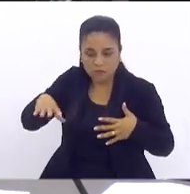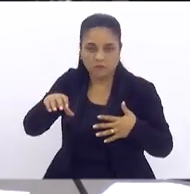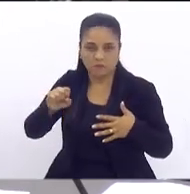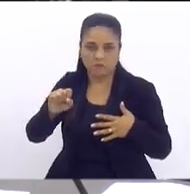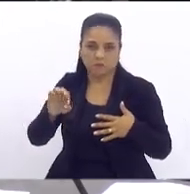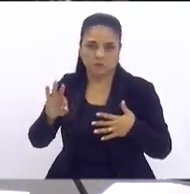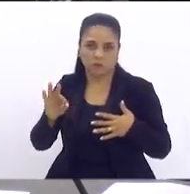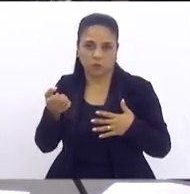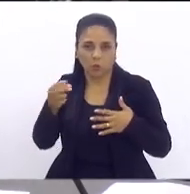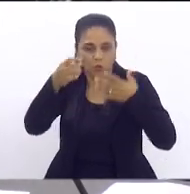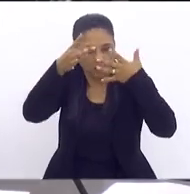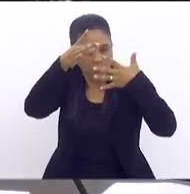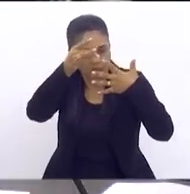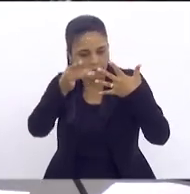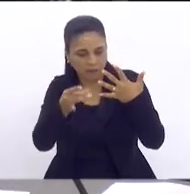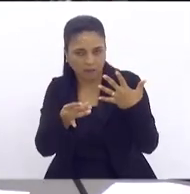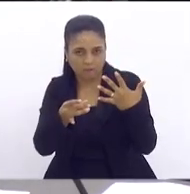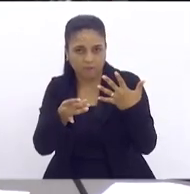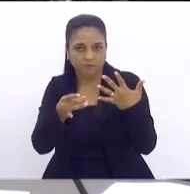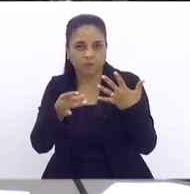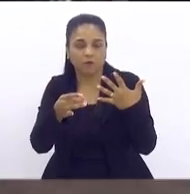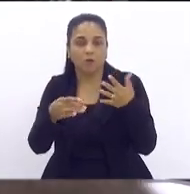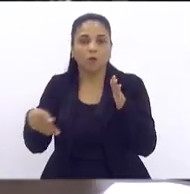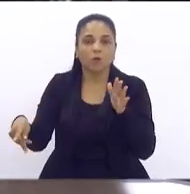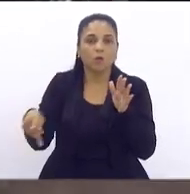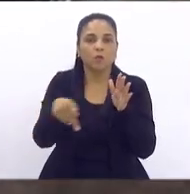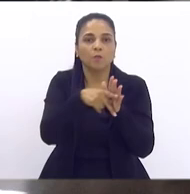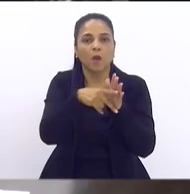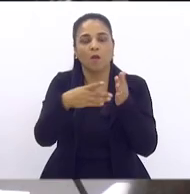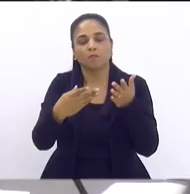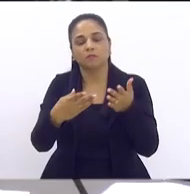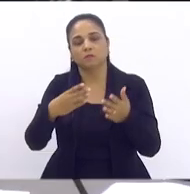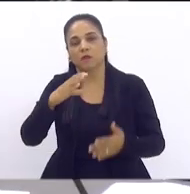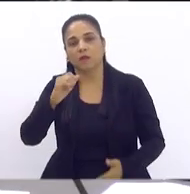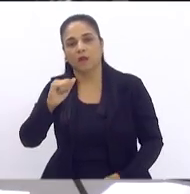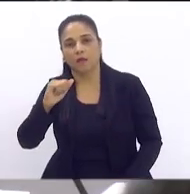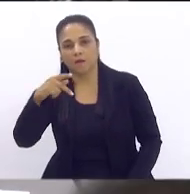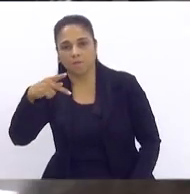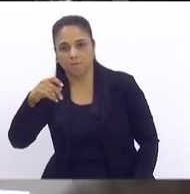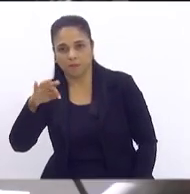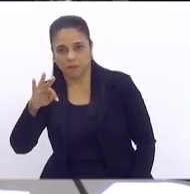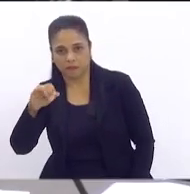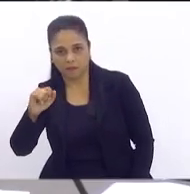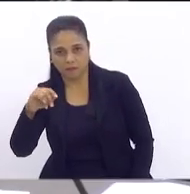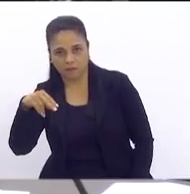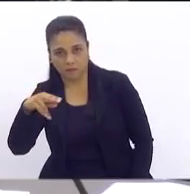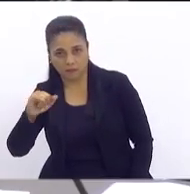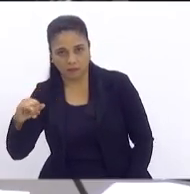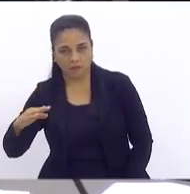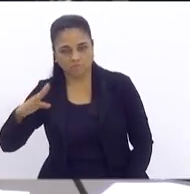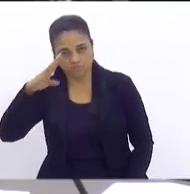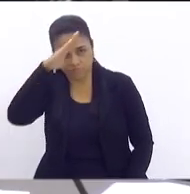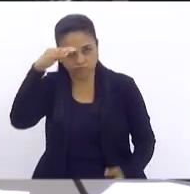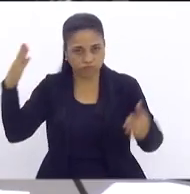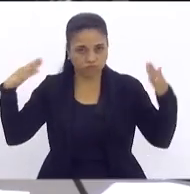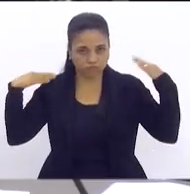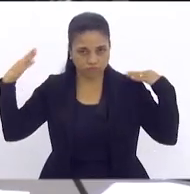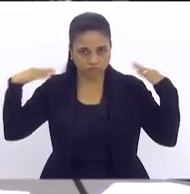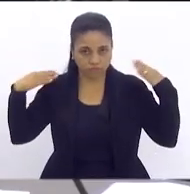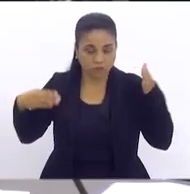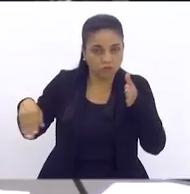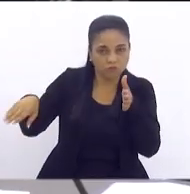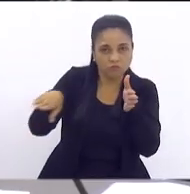detalhes. Seria a própria Capitania dos Portos do Rio de Janeiro, né? Eles é que seriam os indicados